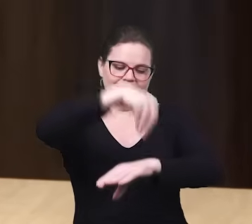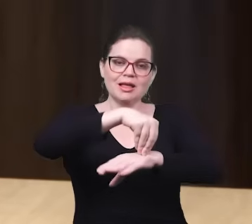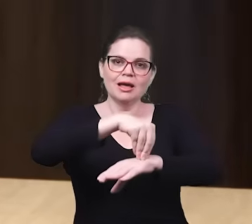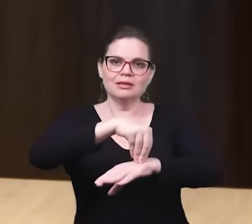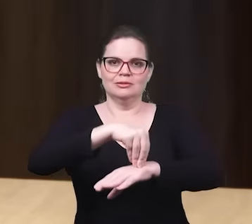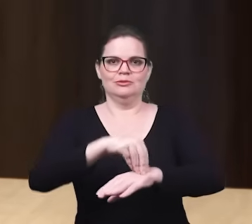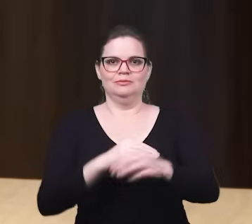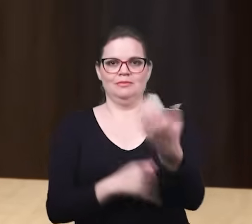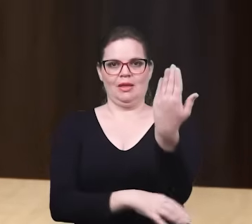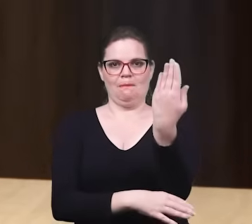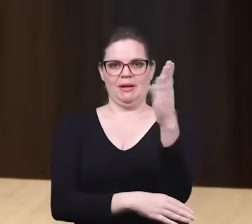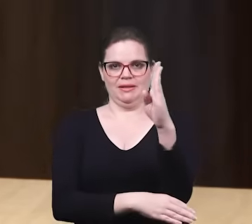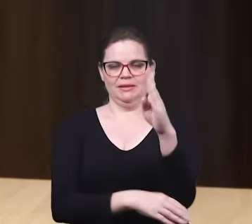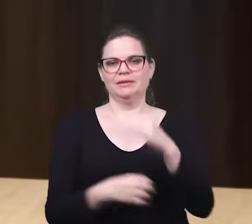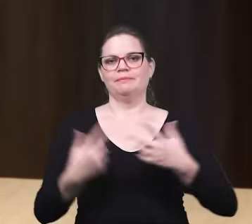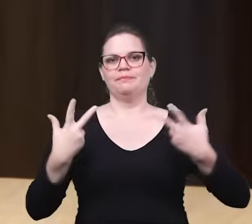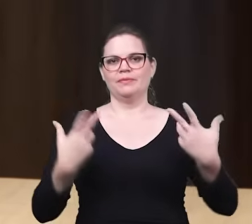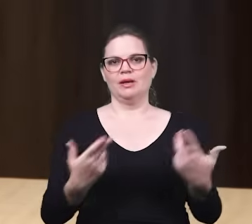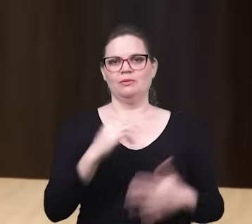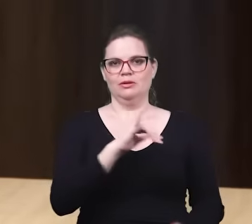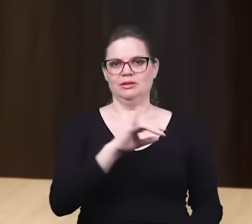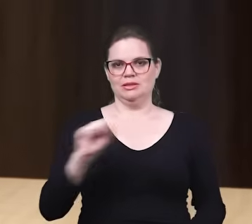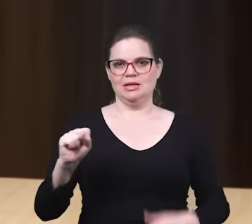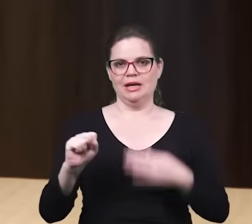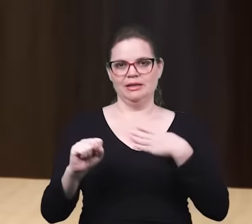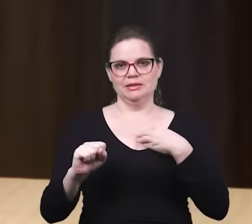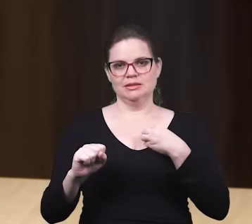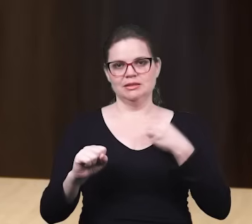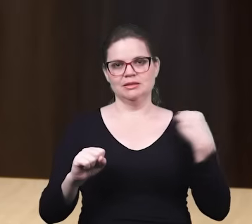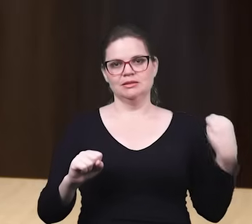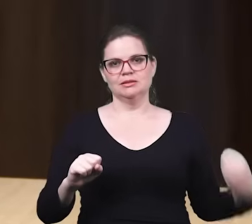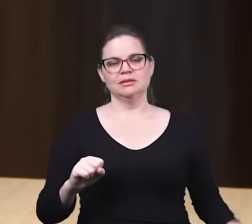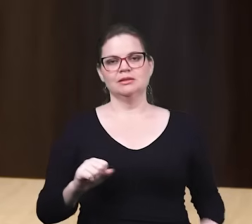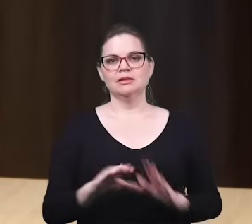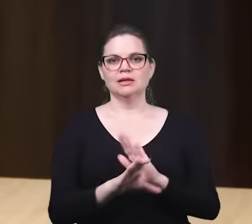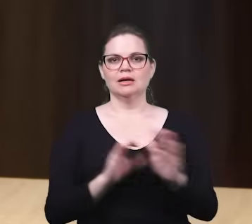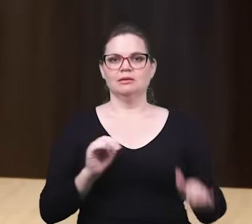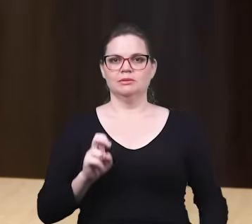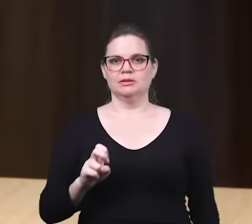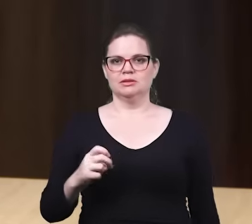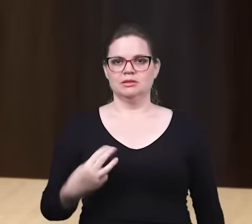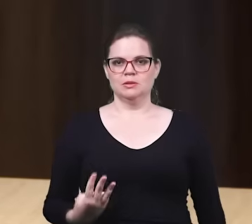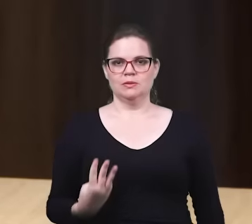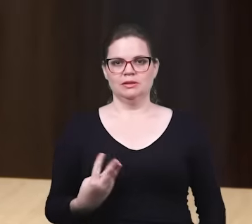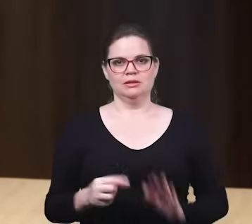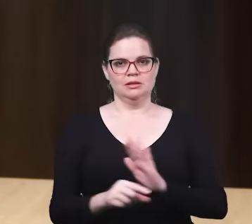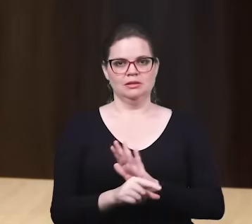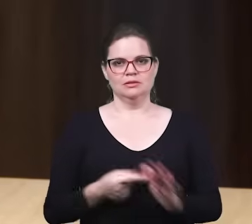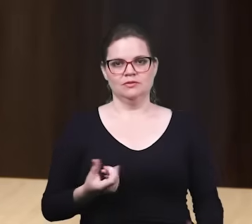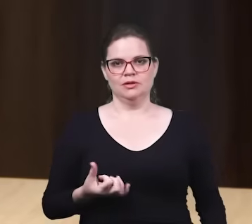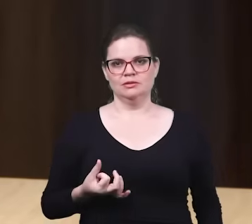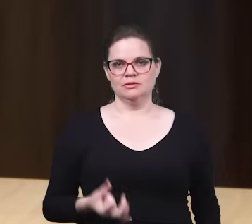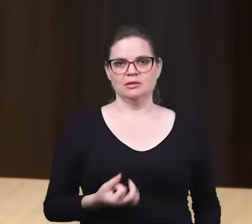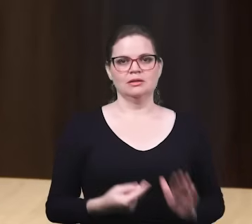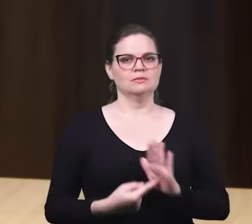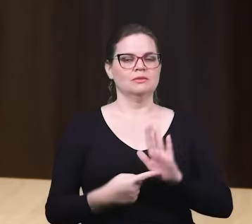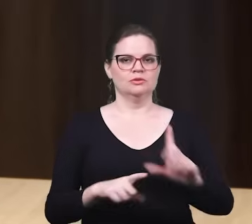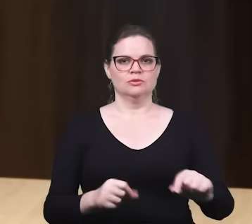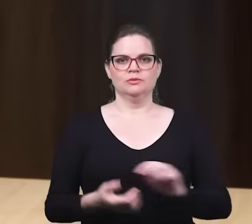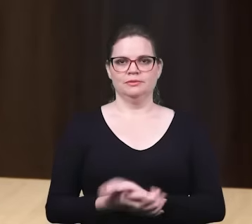Deus que diz lá em Isaías 53, verso 6, até gostaria de ler com os irmãos. Olha só o que